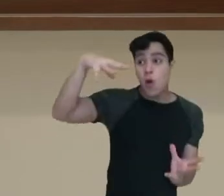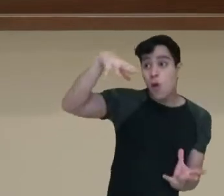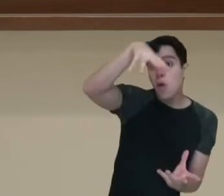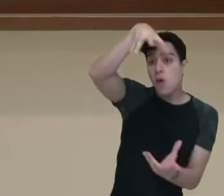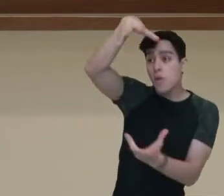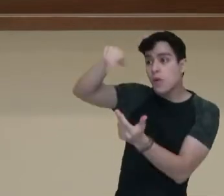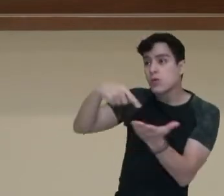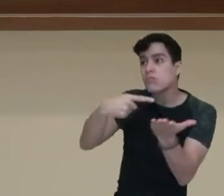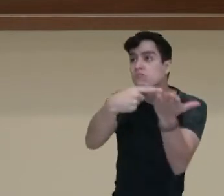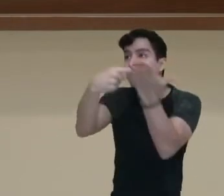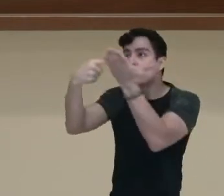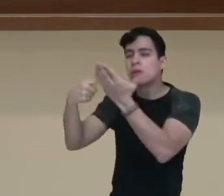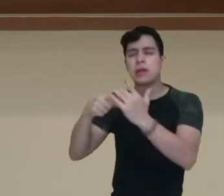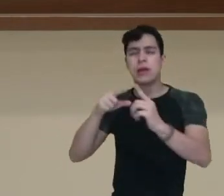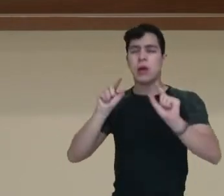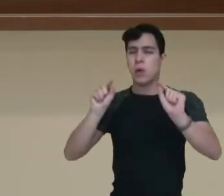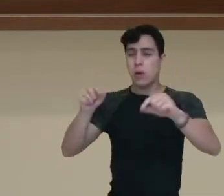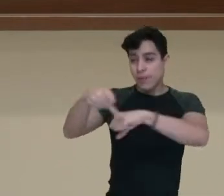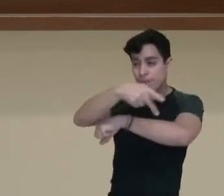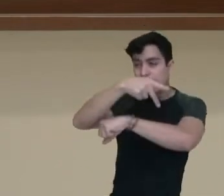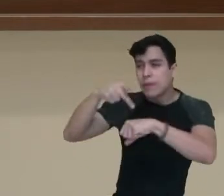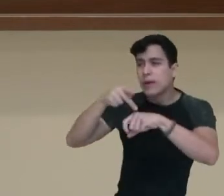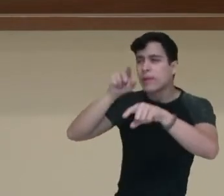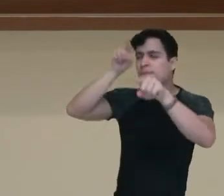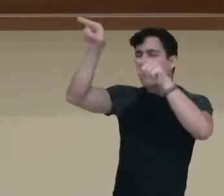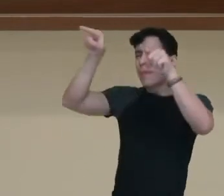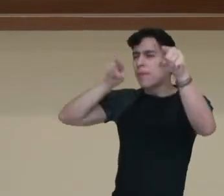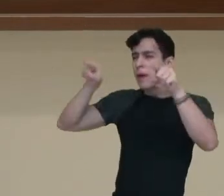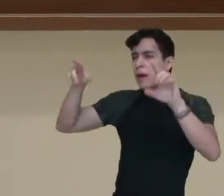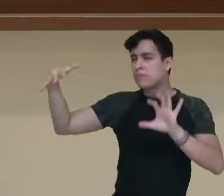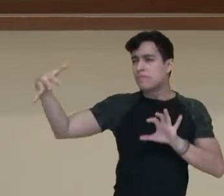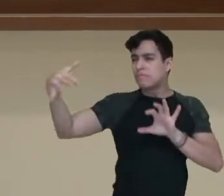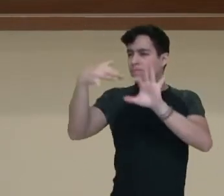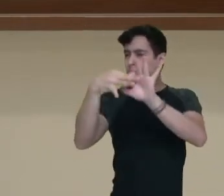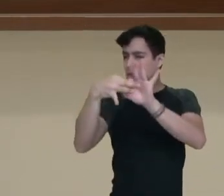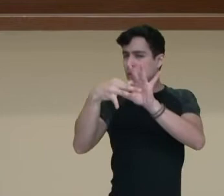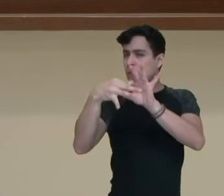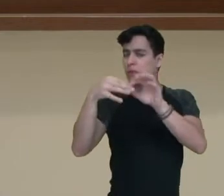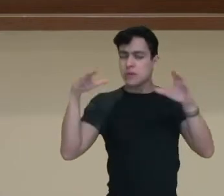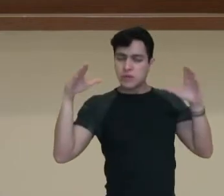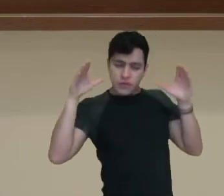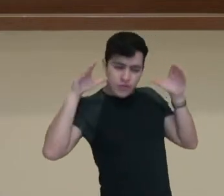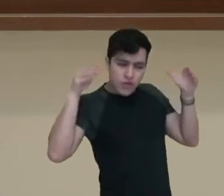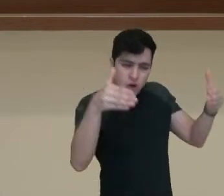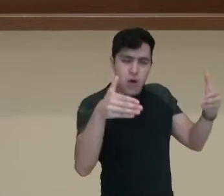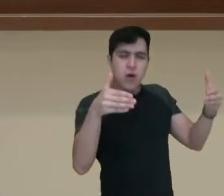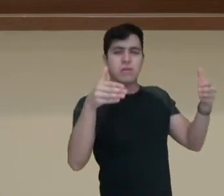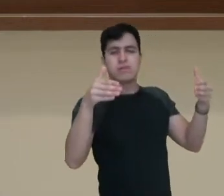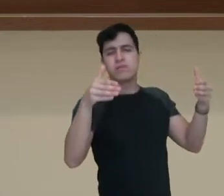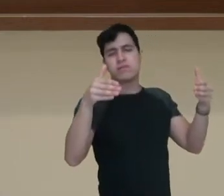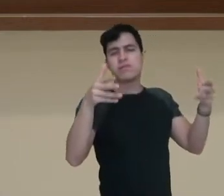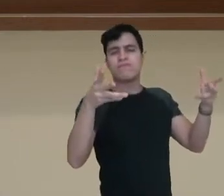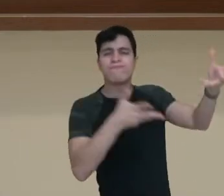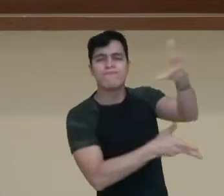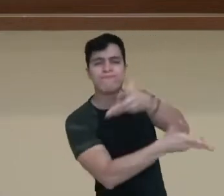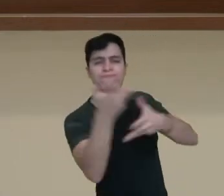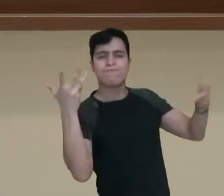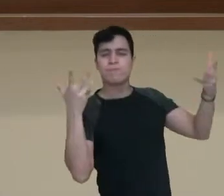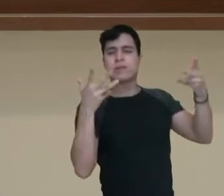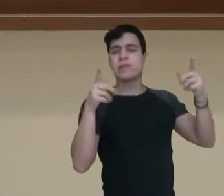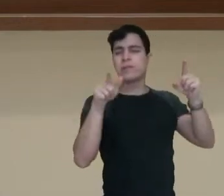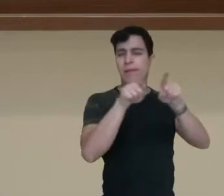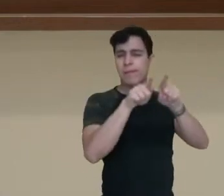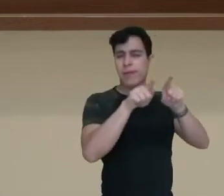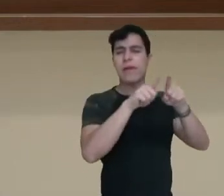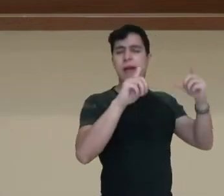mundial, países que querem se adequar a esse mundo globalizado e